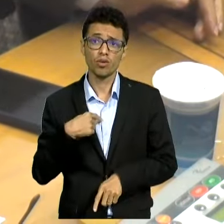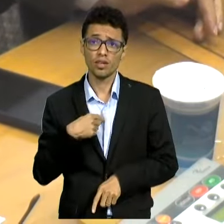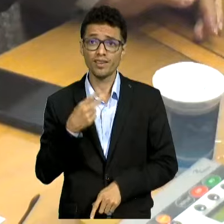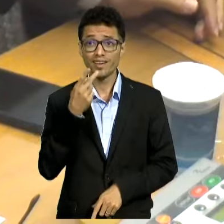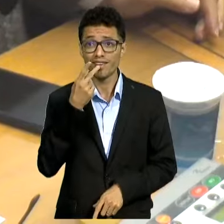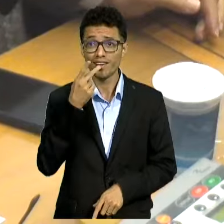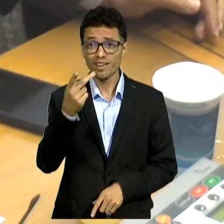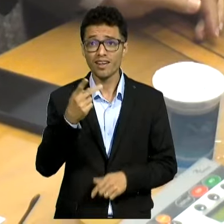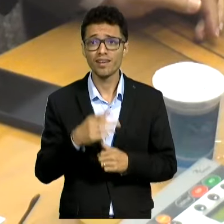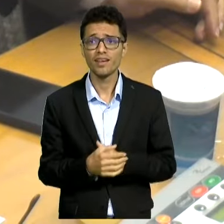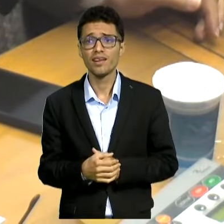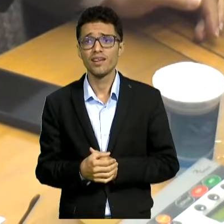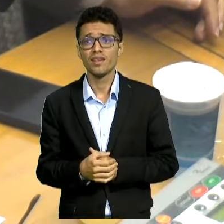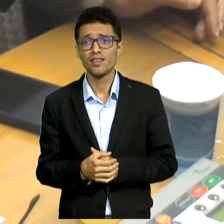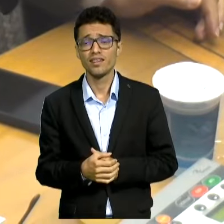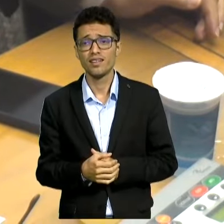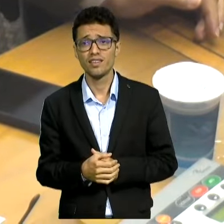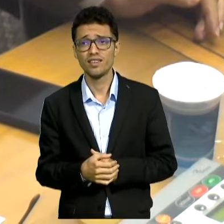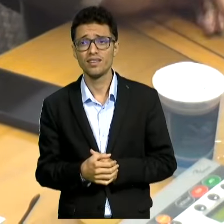qualquer